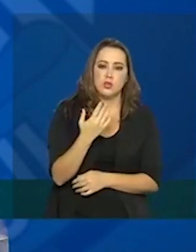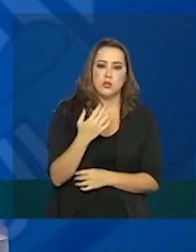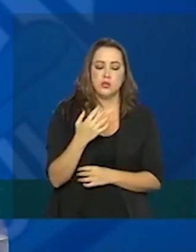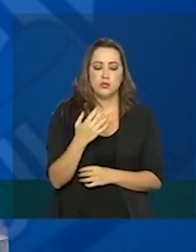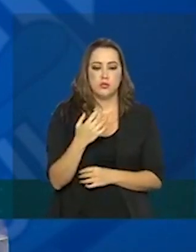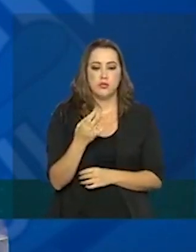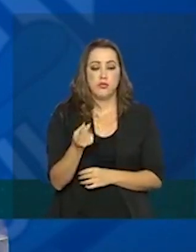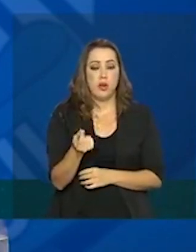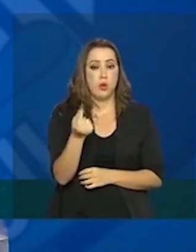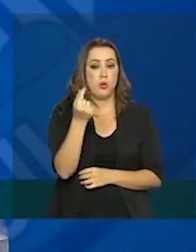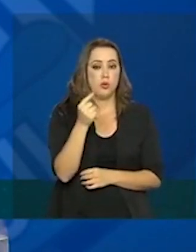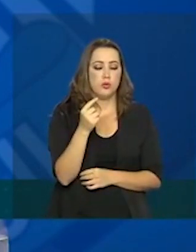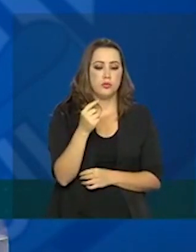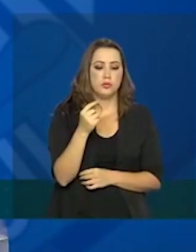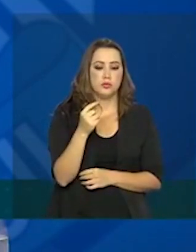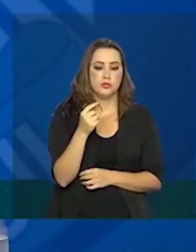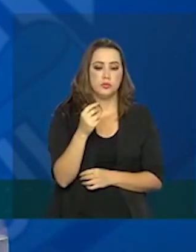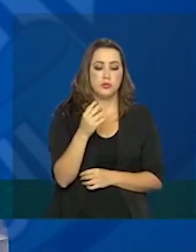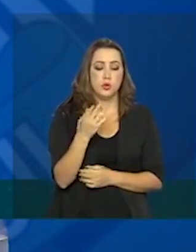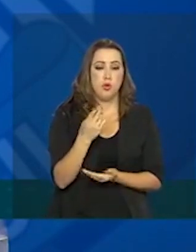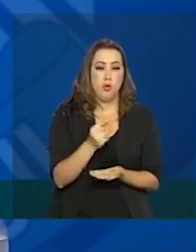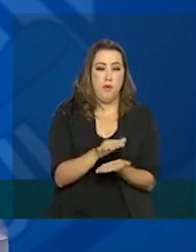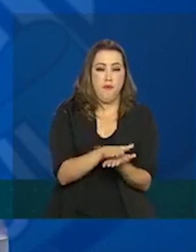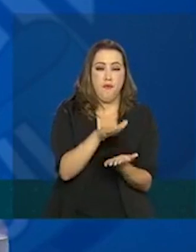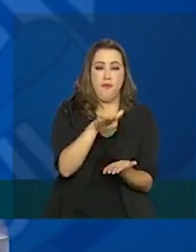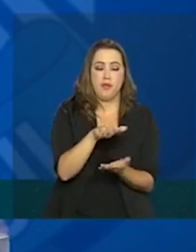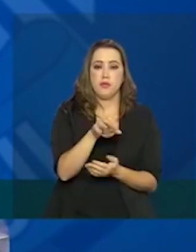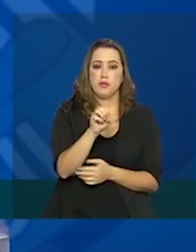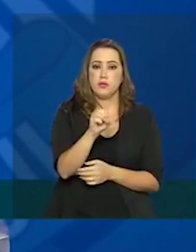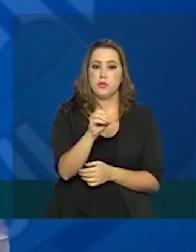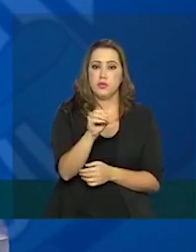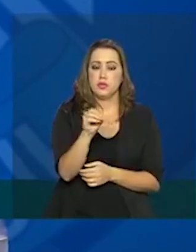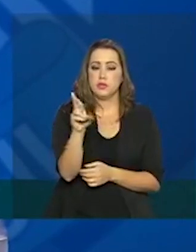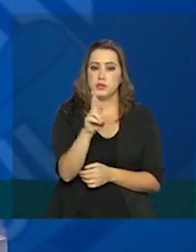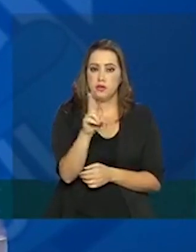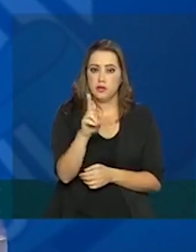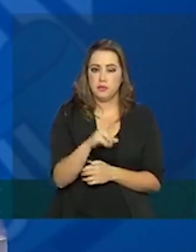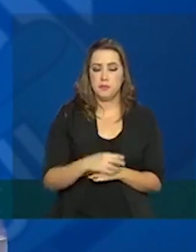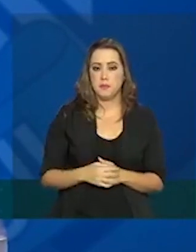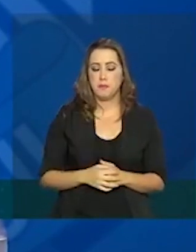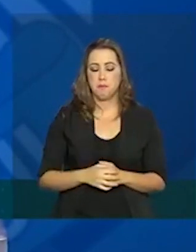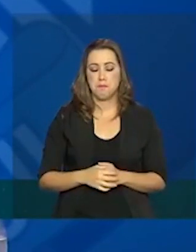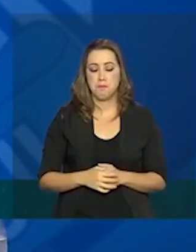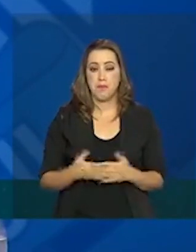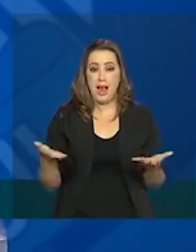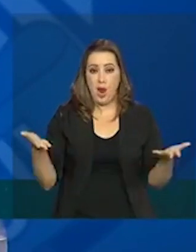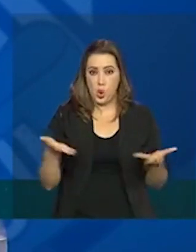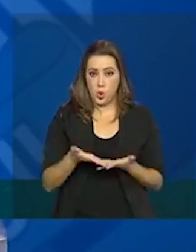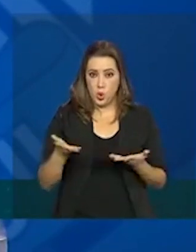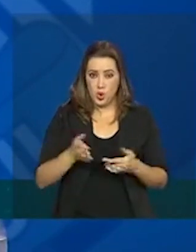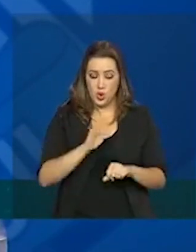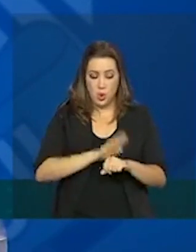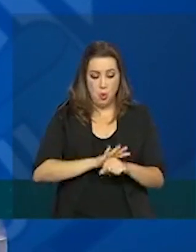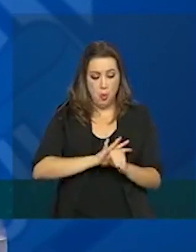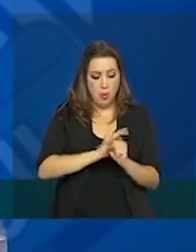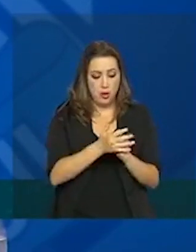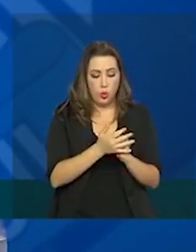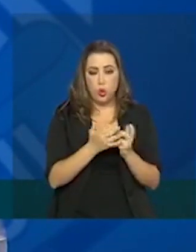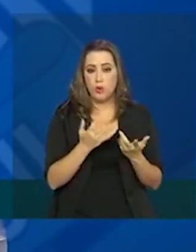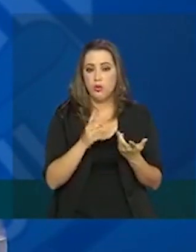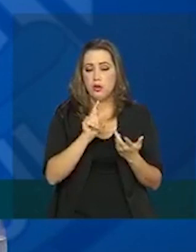taxa de um montante de R$ 800. No advento da Covid,